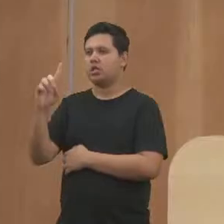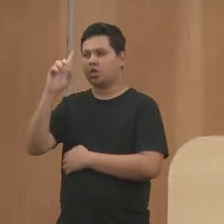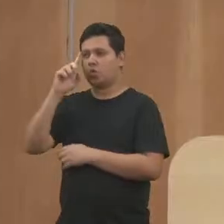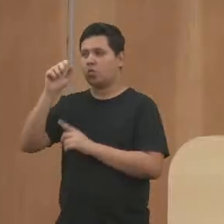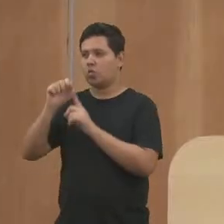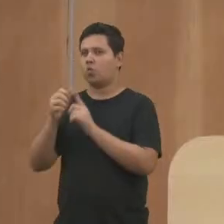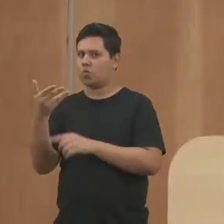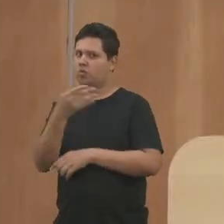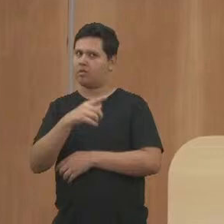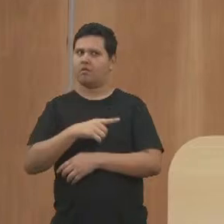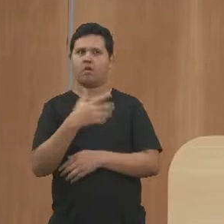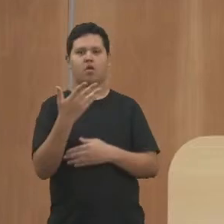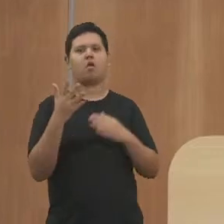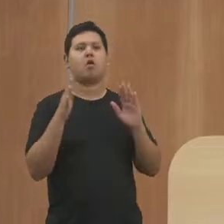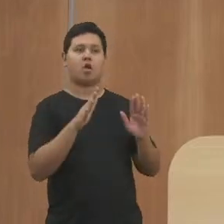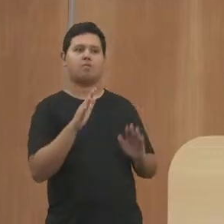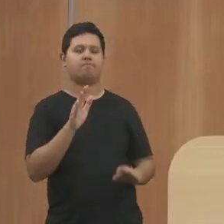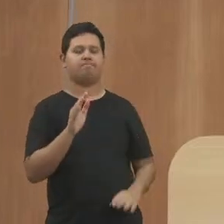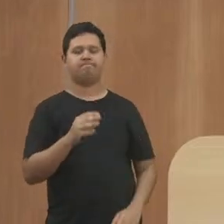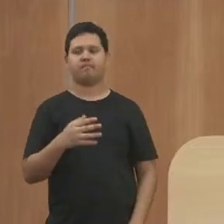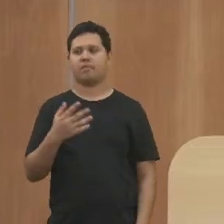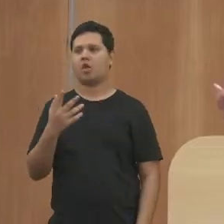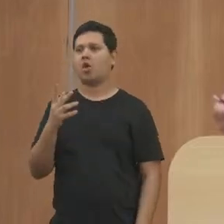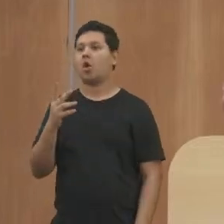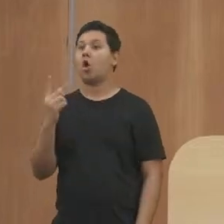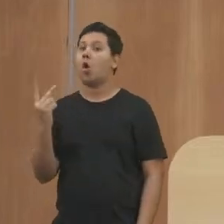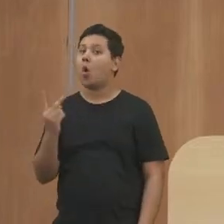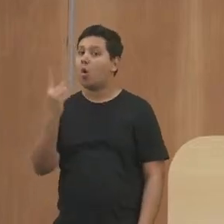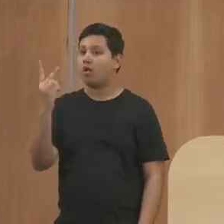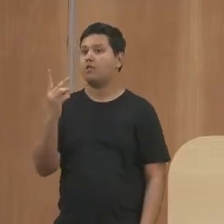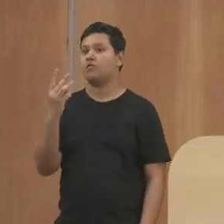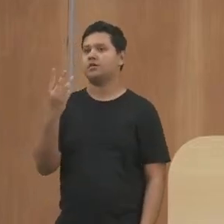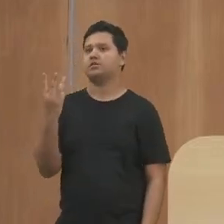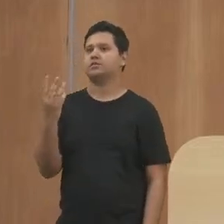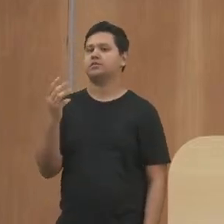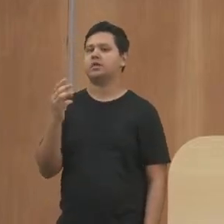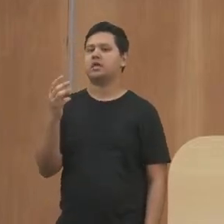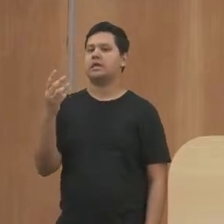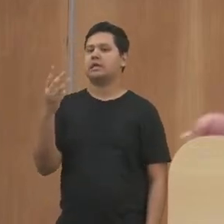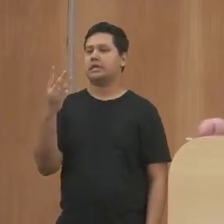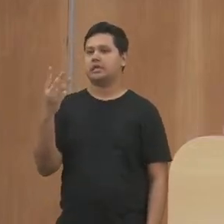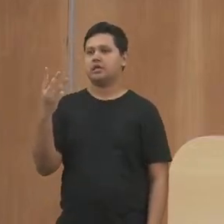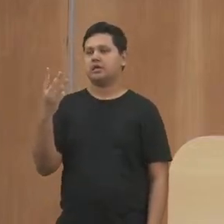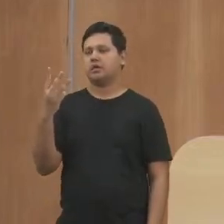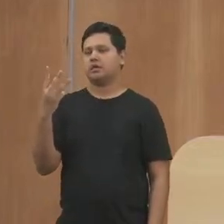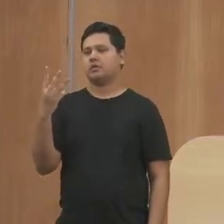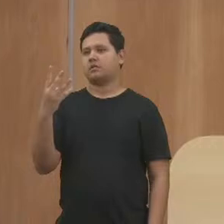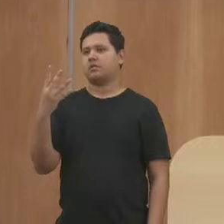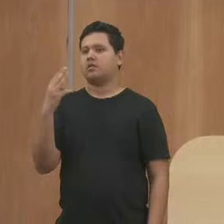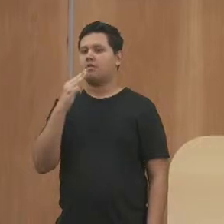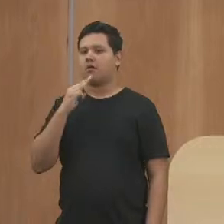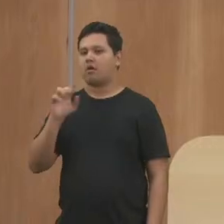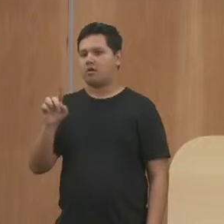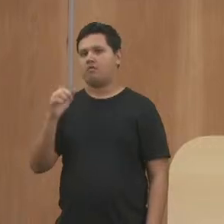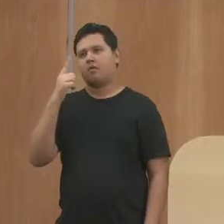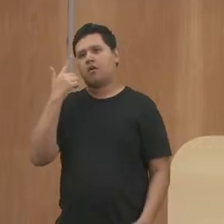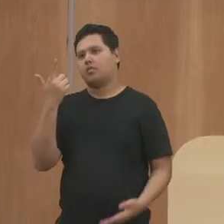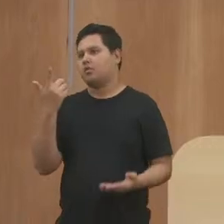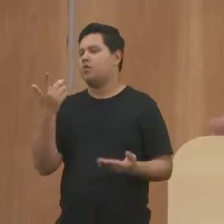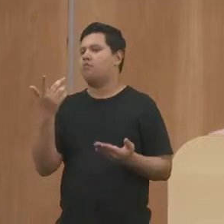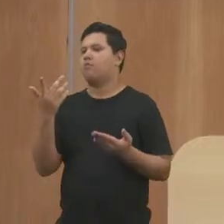aqueles 24, porque se eu aplicasse mais, eu teria que deixar de repassar o valor descendial da educação no ano